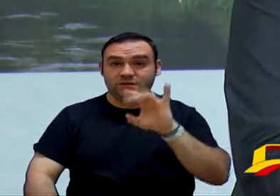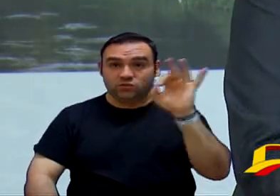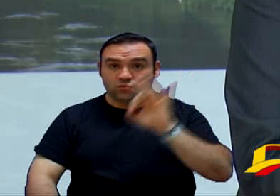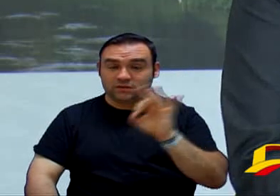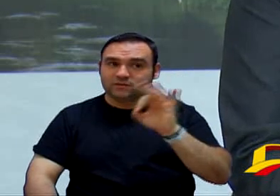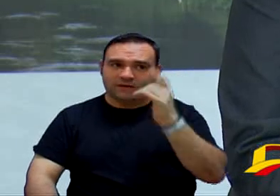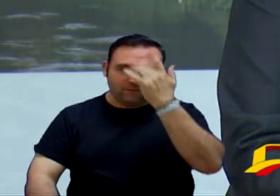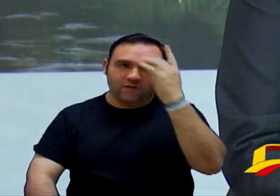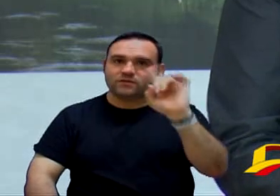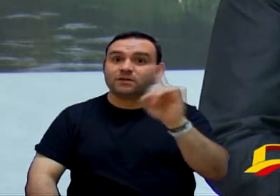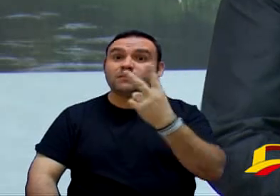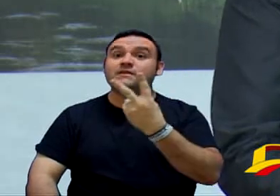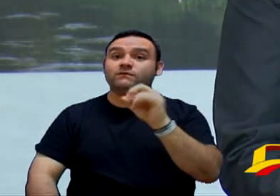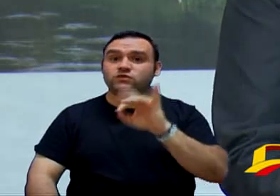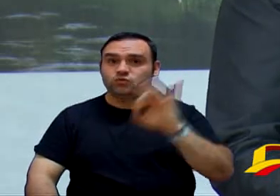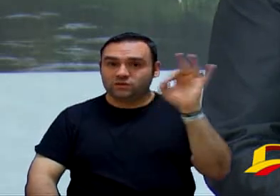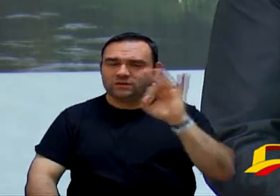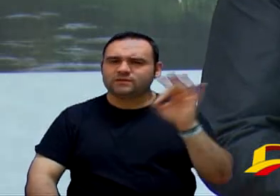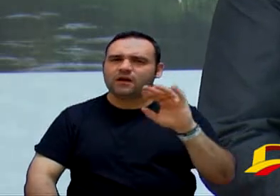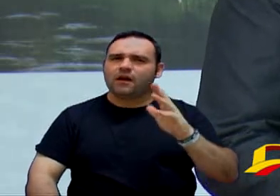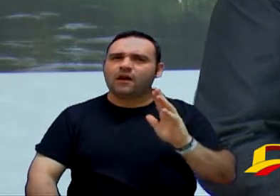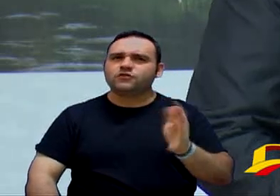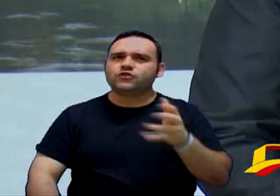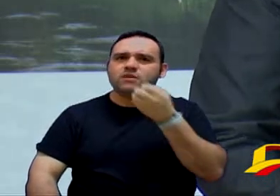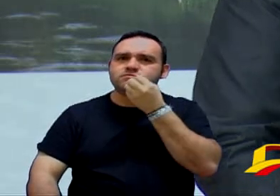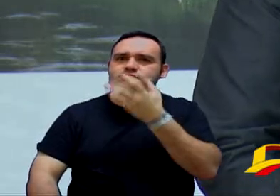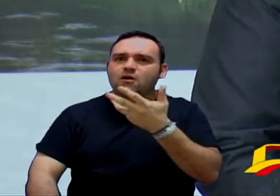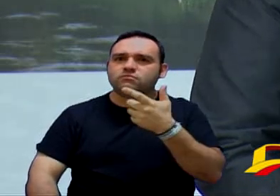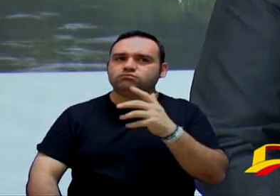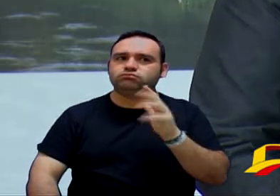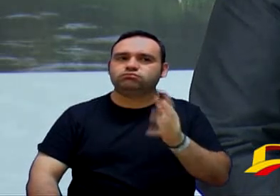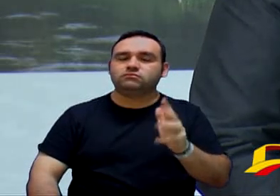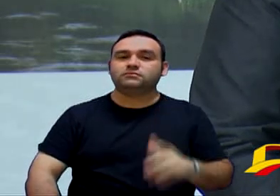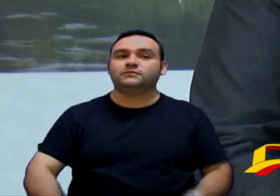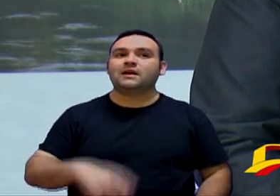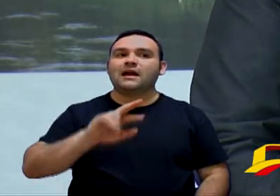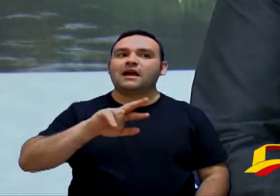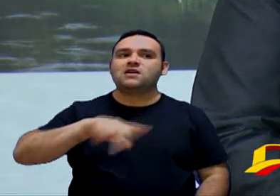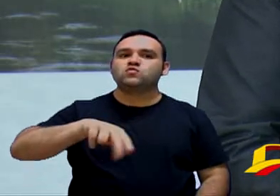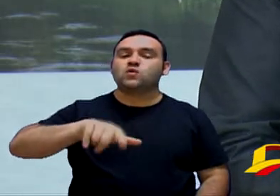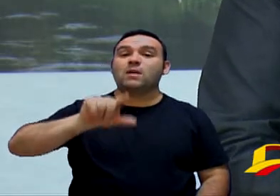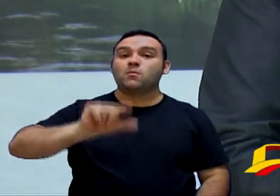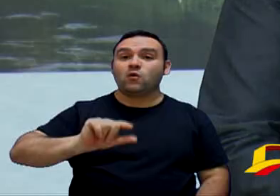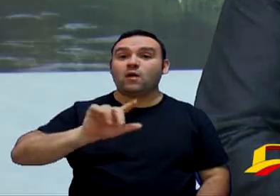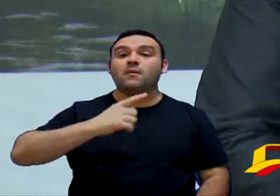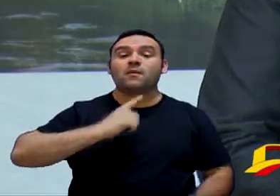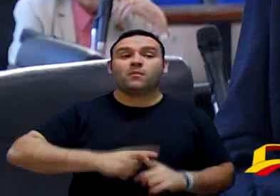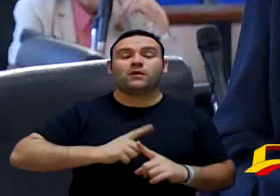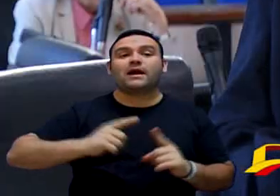Não não é fácil mas 20% já é um número que é não é o número baixo